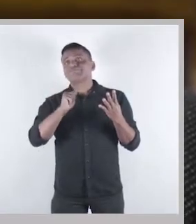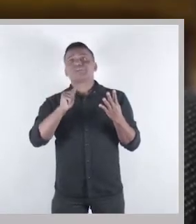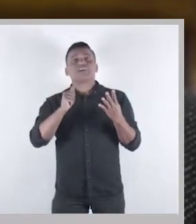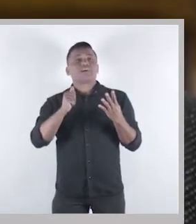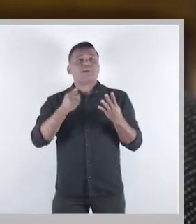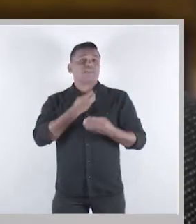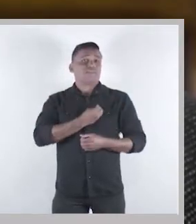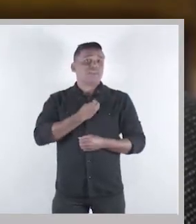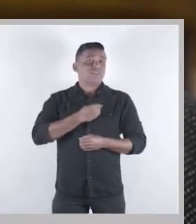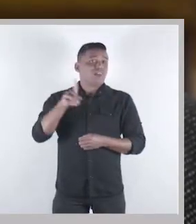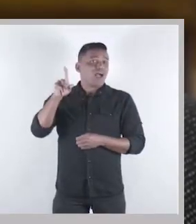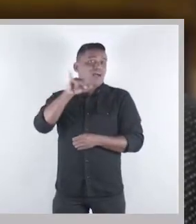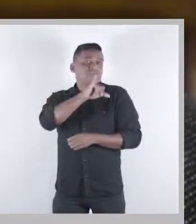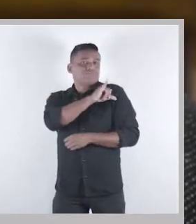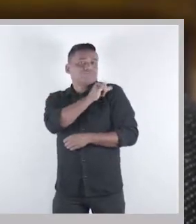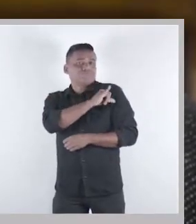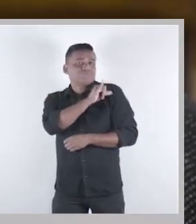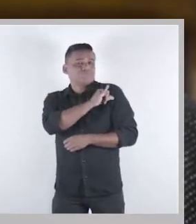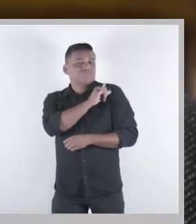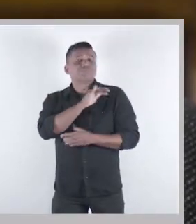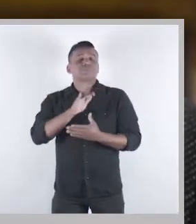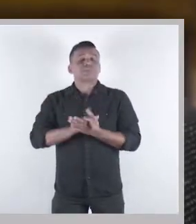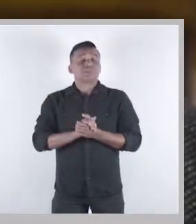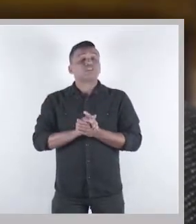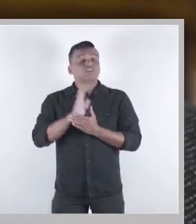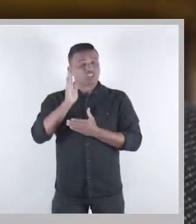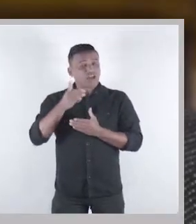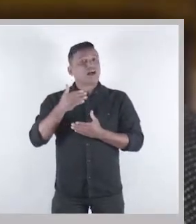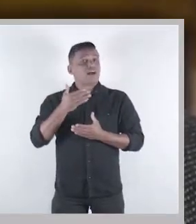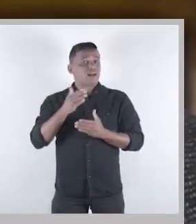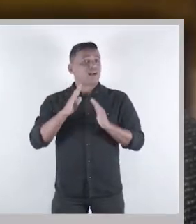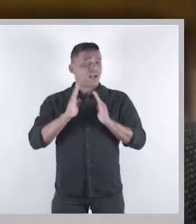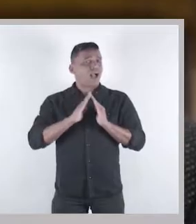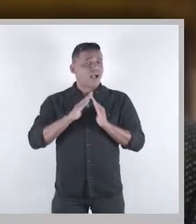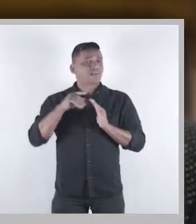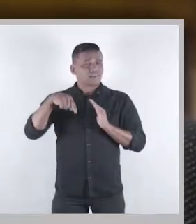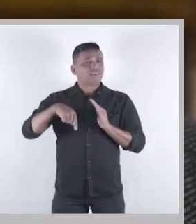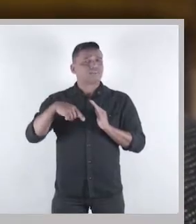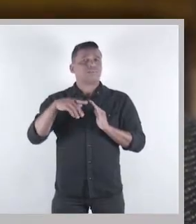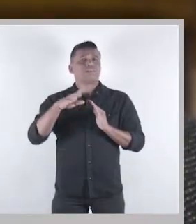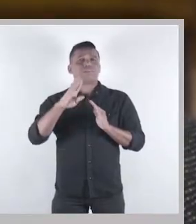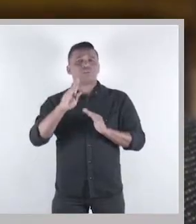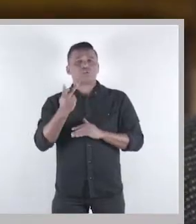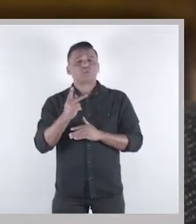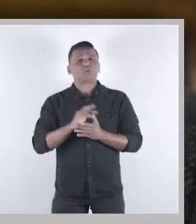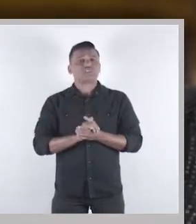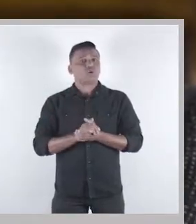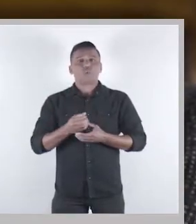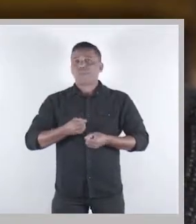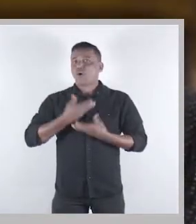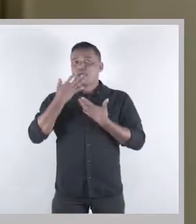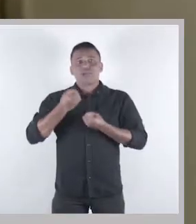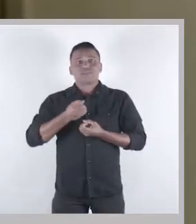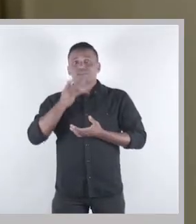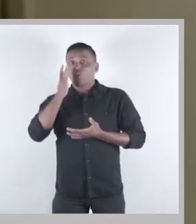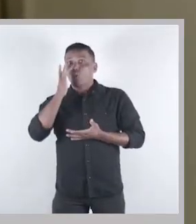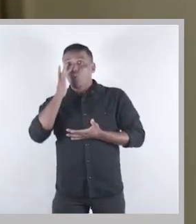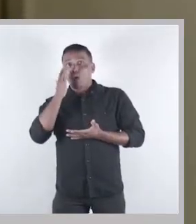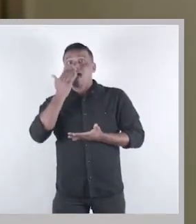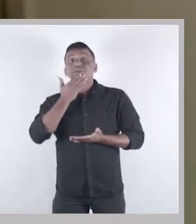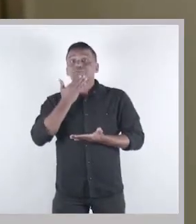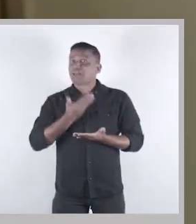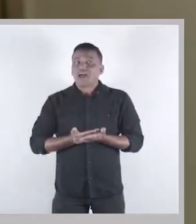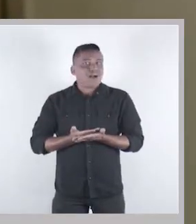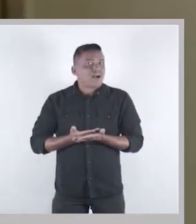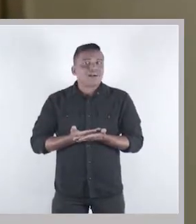o meu critério foram poetas que eu admirava muito é no caso desses desses que eu citei sem esquecer do